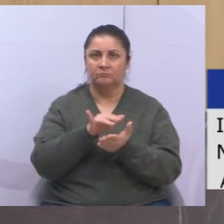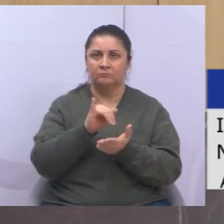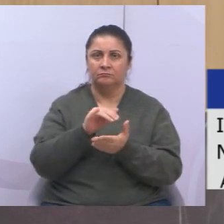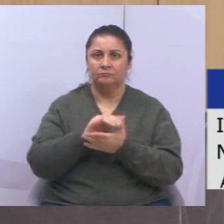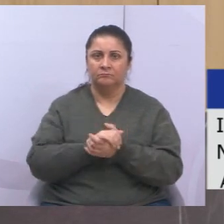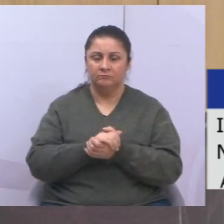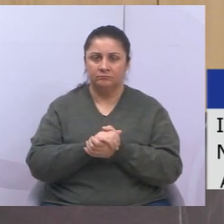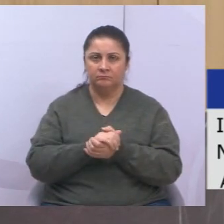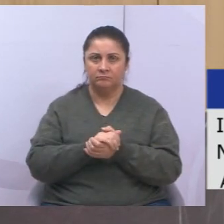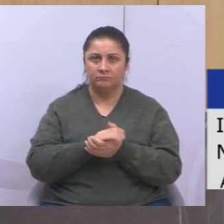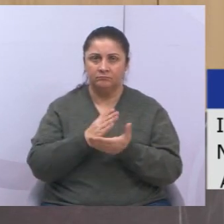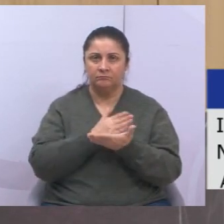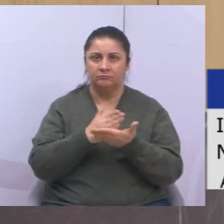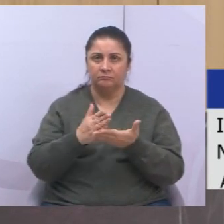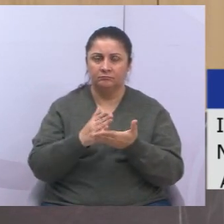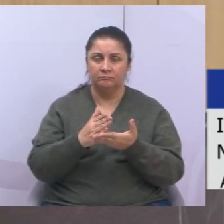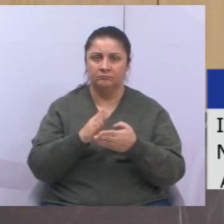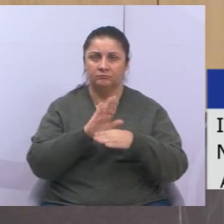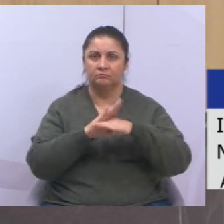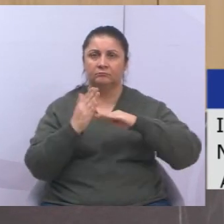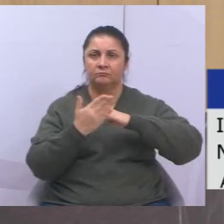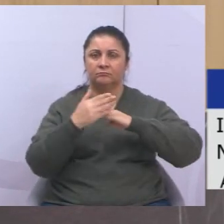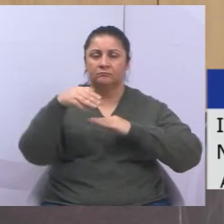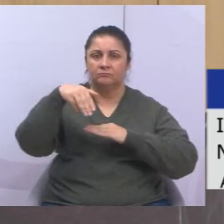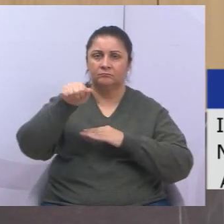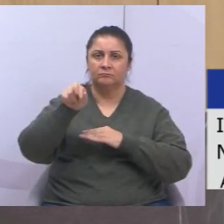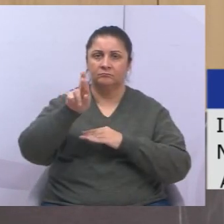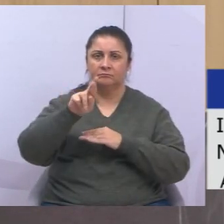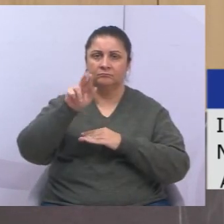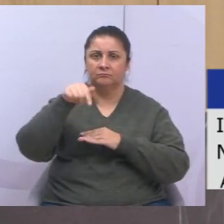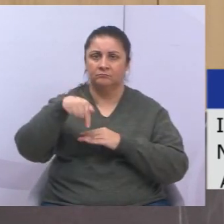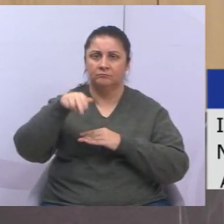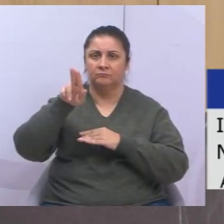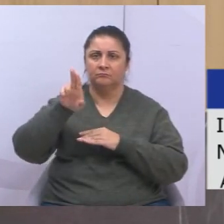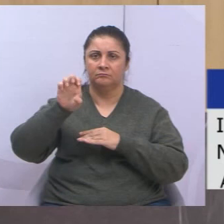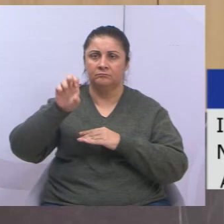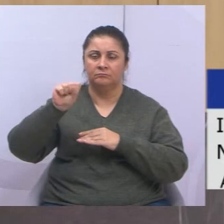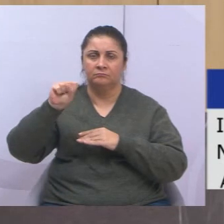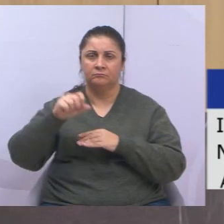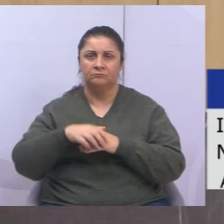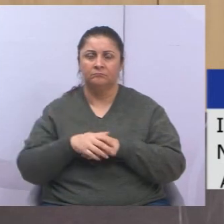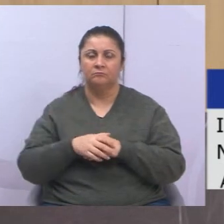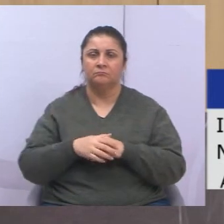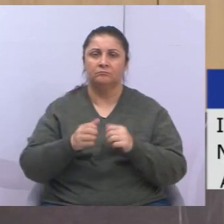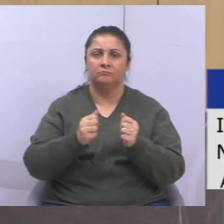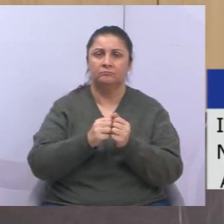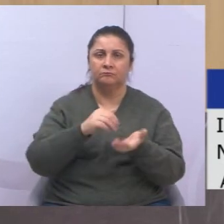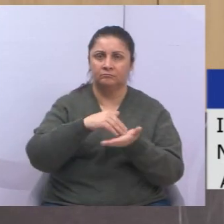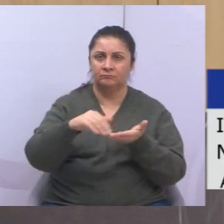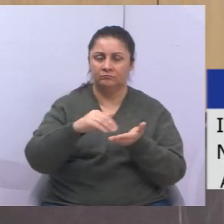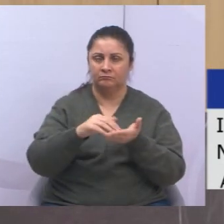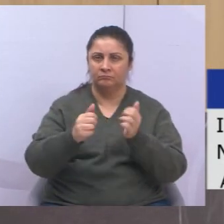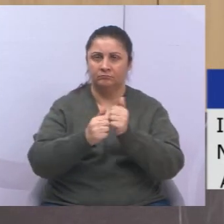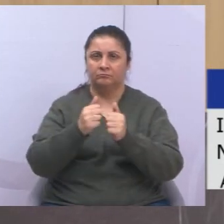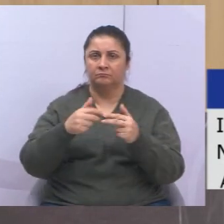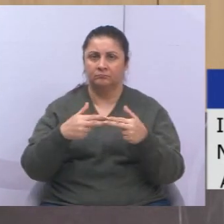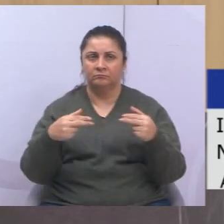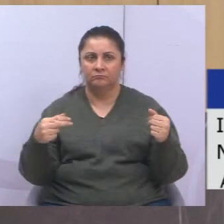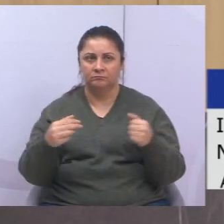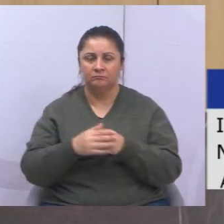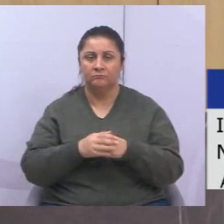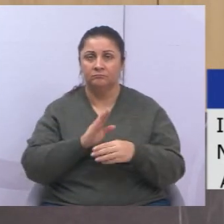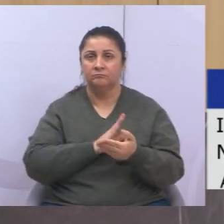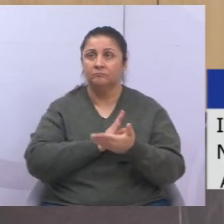sendo instalada no Jardim do Marquês. Foi esse vereador que levou o secretário Dori a São Paulo